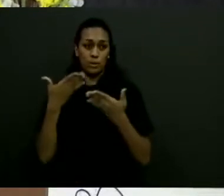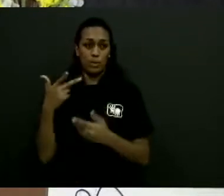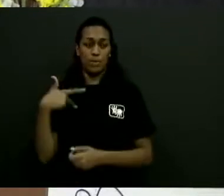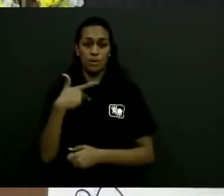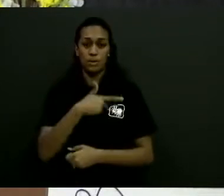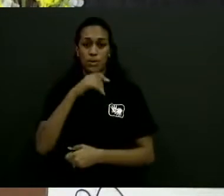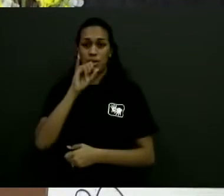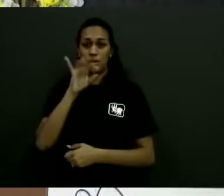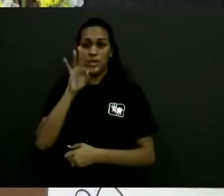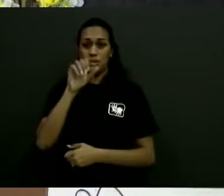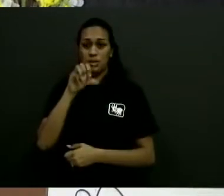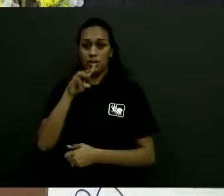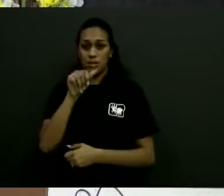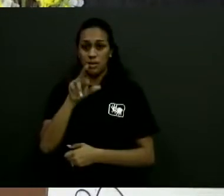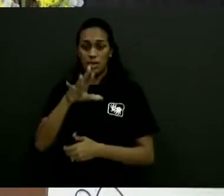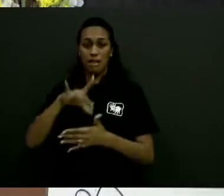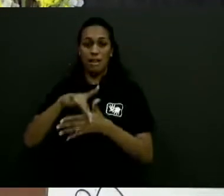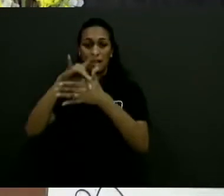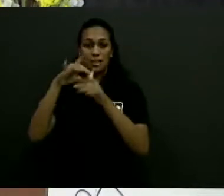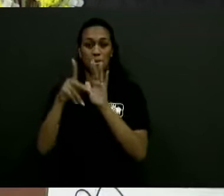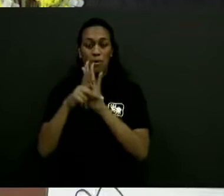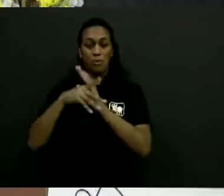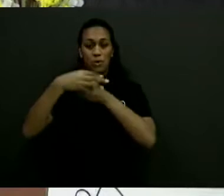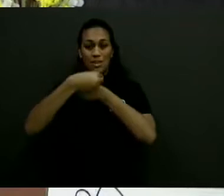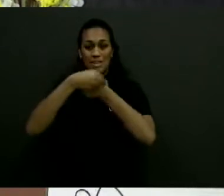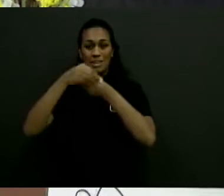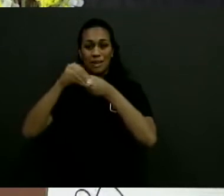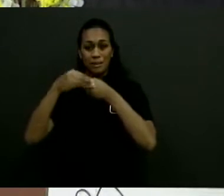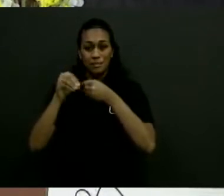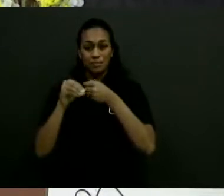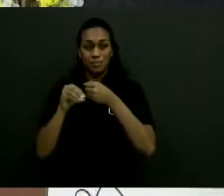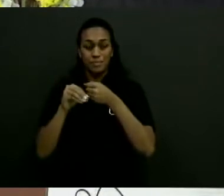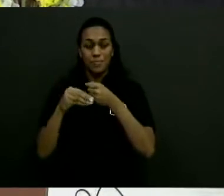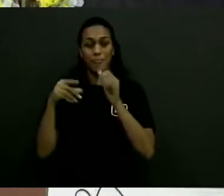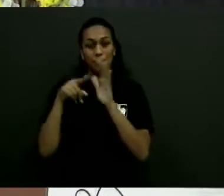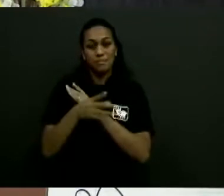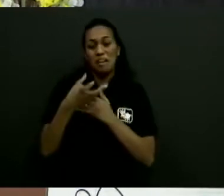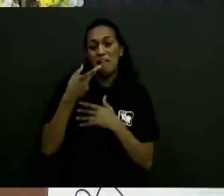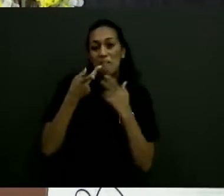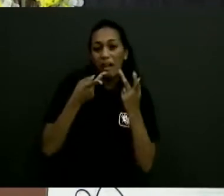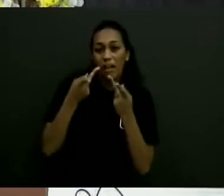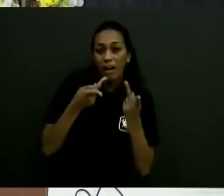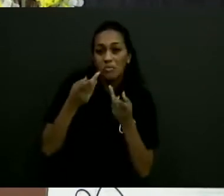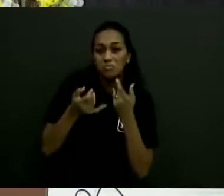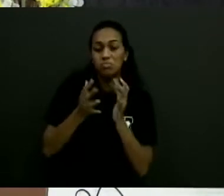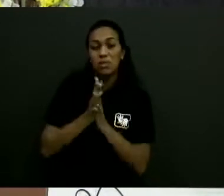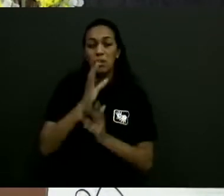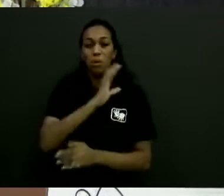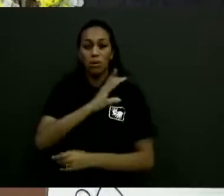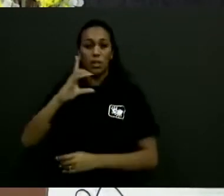Itamar, nosso líder nacional aí de células, você gostaria de dar uma palavra para os coordenadores,